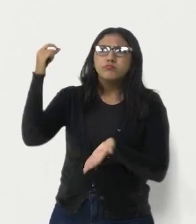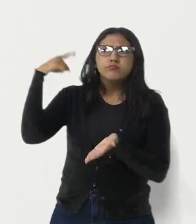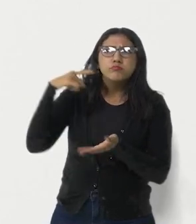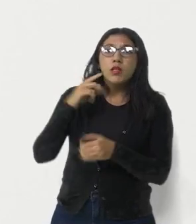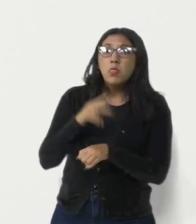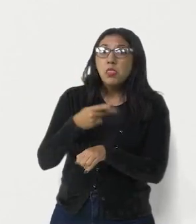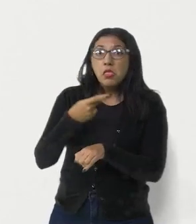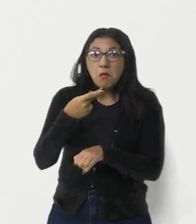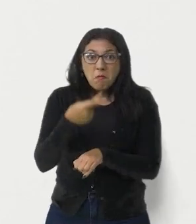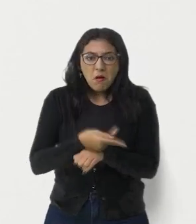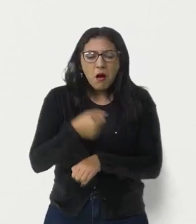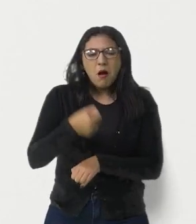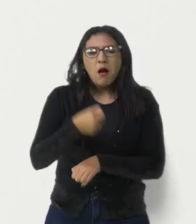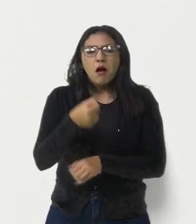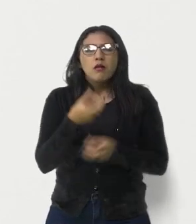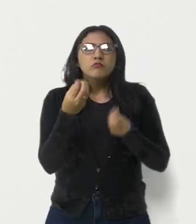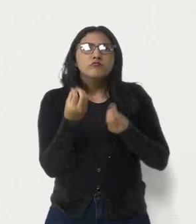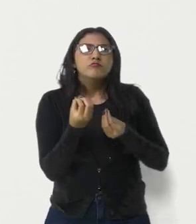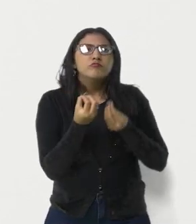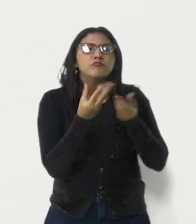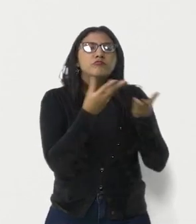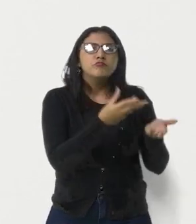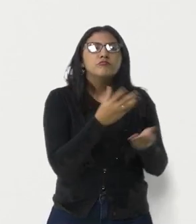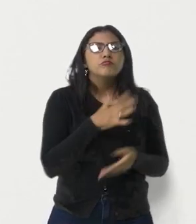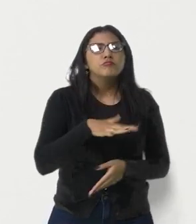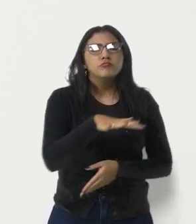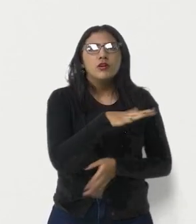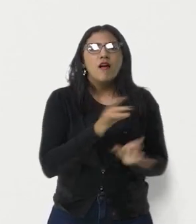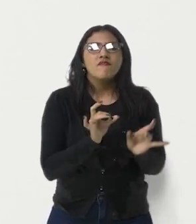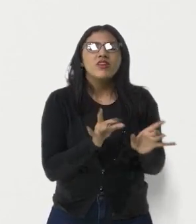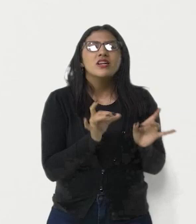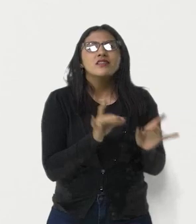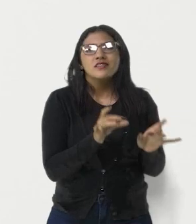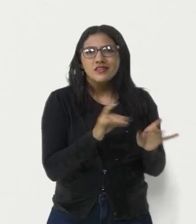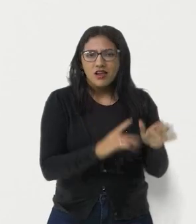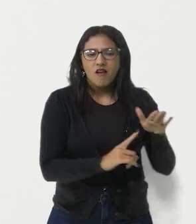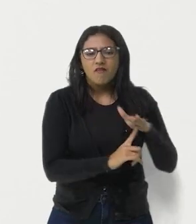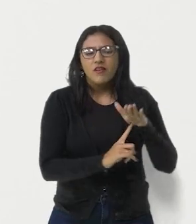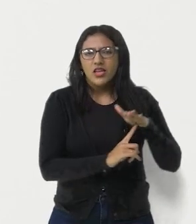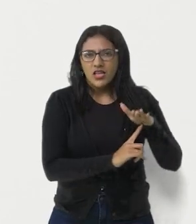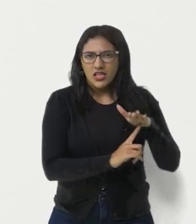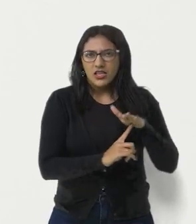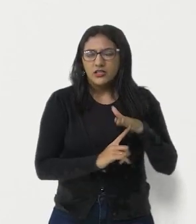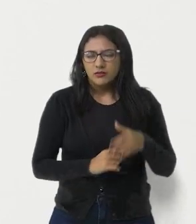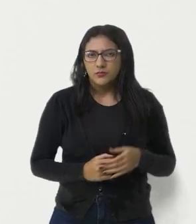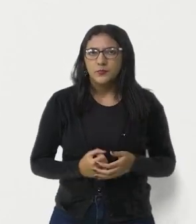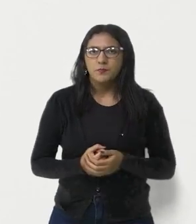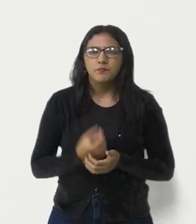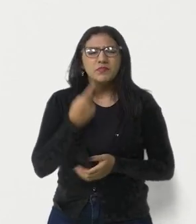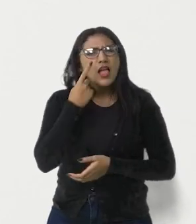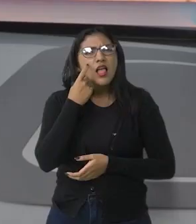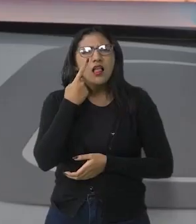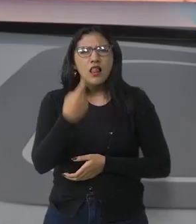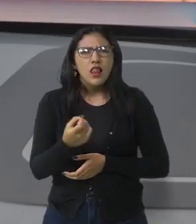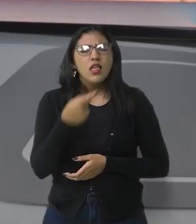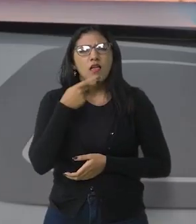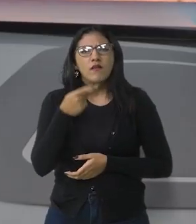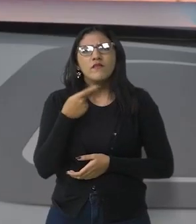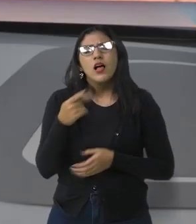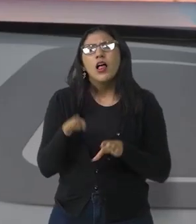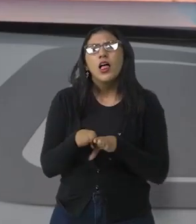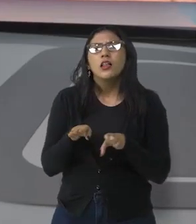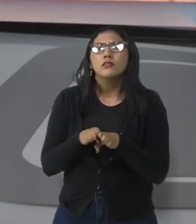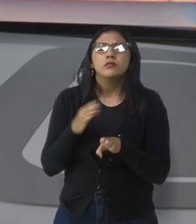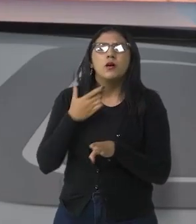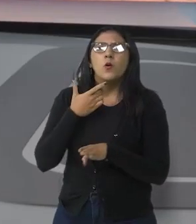por fim, ensacadas e levadas, então, para a venda. O que é interessante falar que, assim